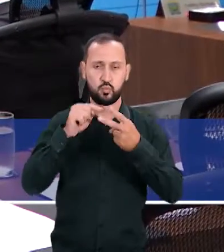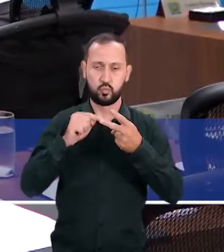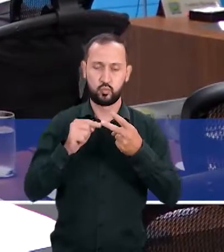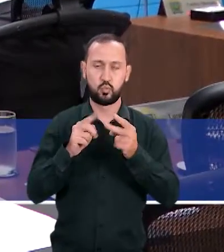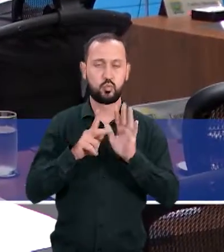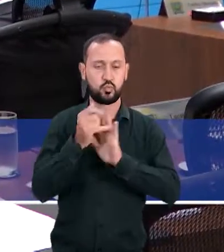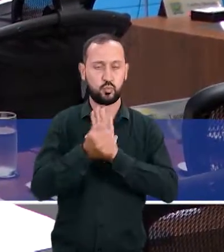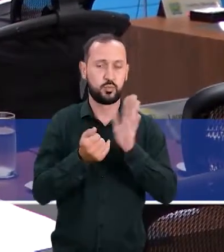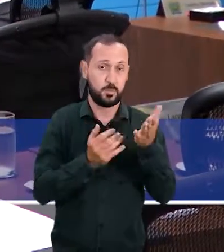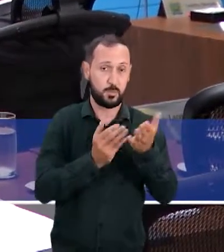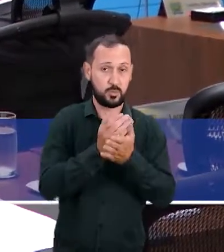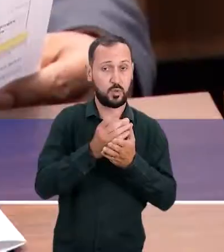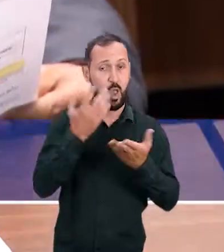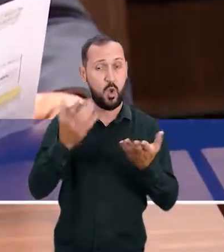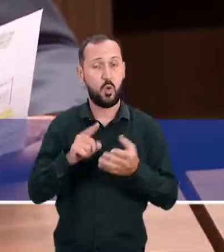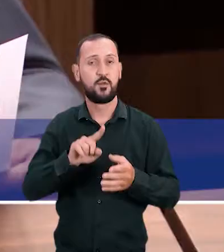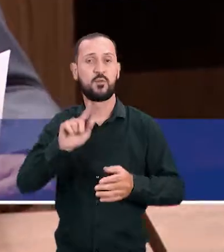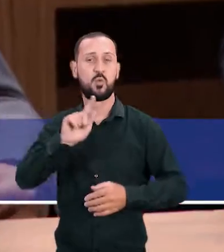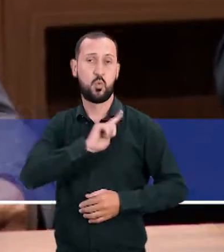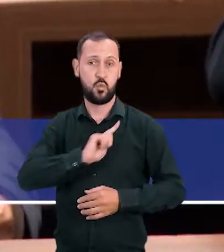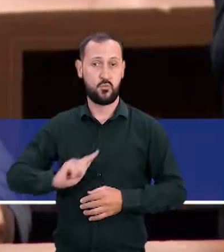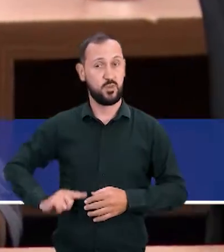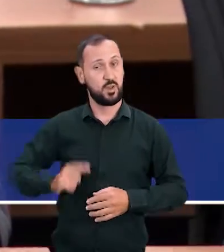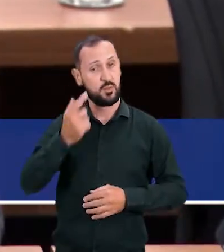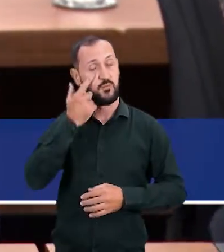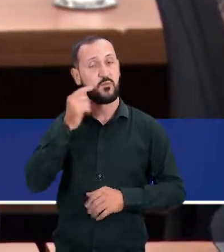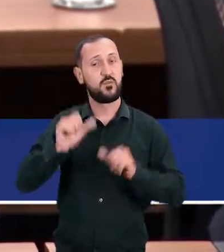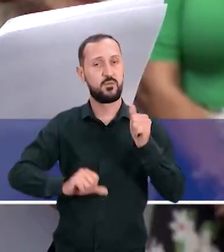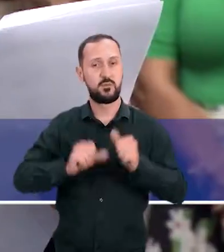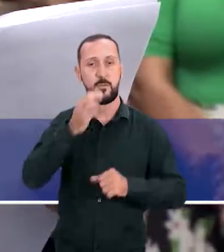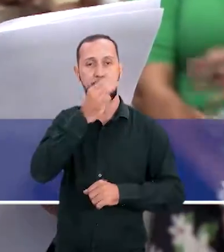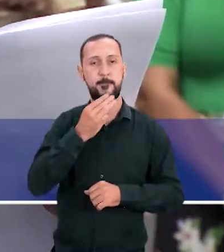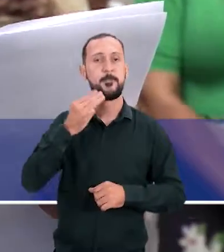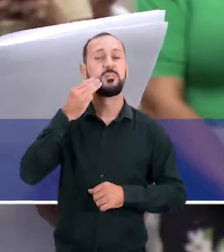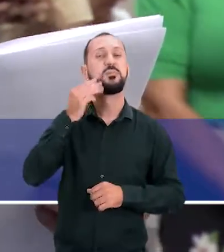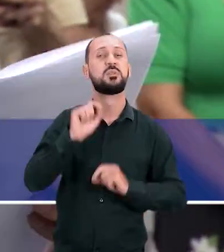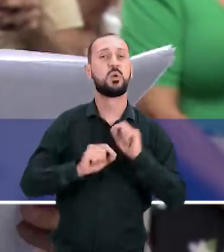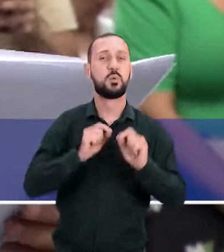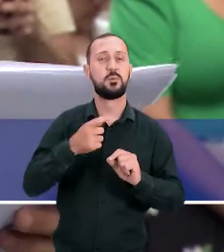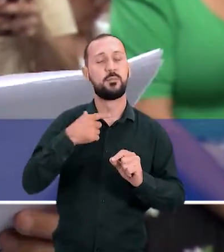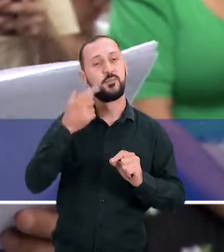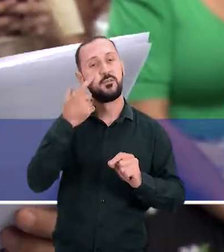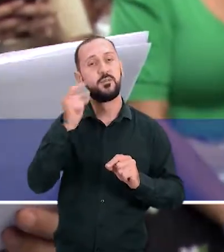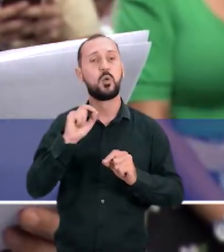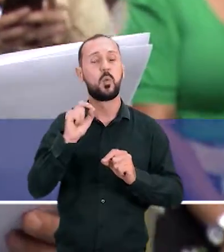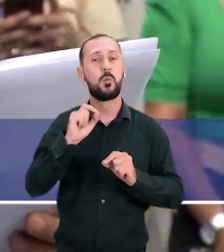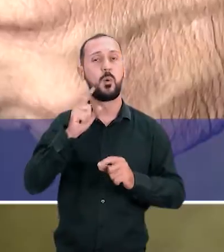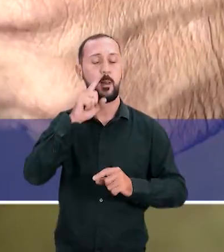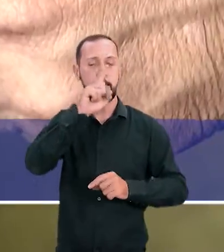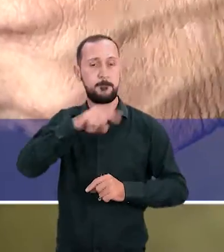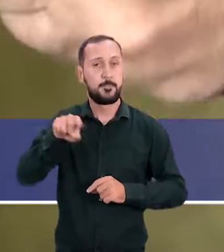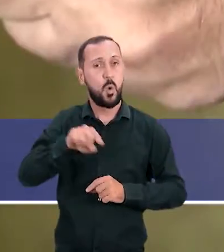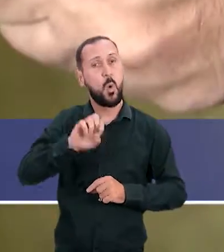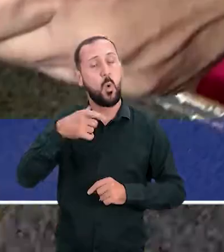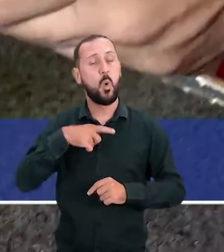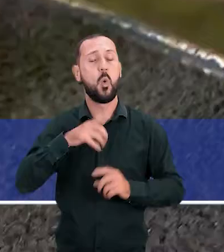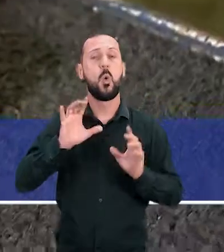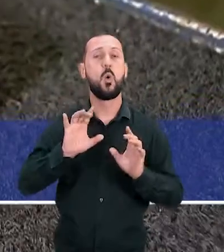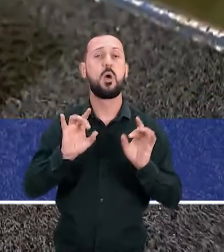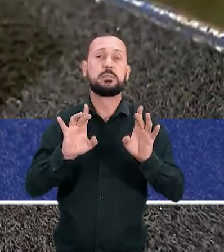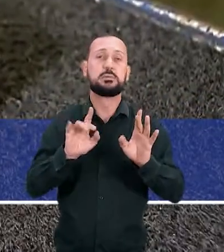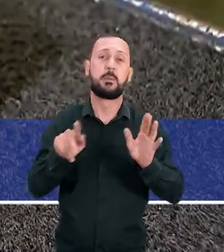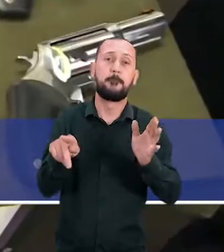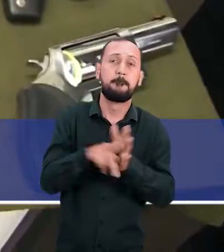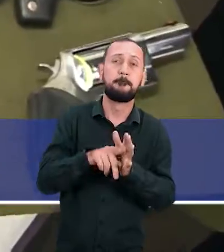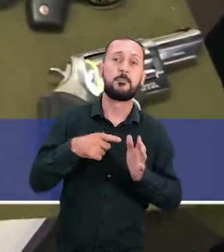Parlamentares aprovaram 2 projetos de lei que seguem para análise do governador. De autoria do deputado Marçal Filho, do PSDB, se prevê a suspensão